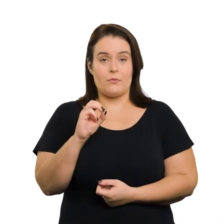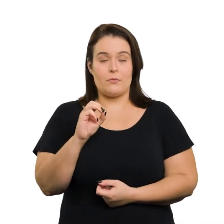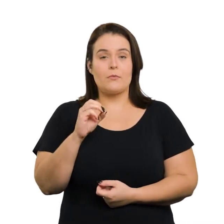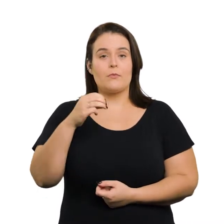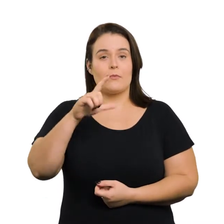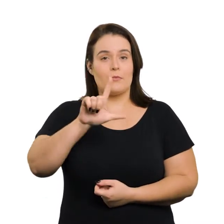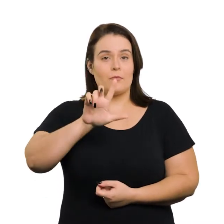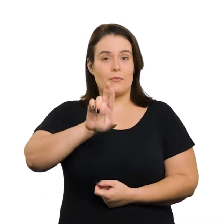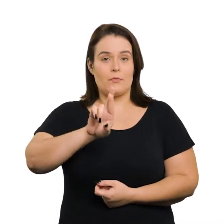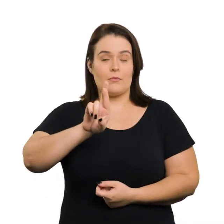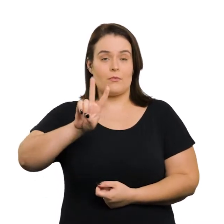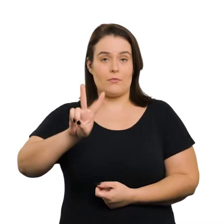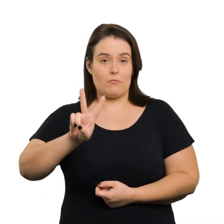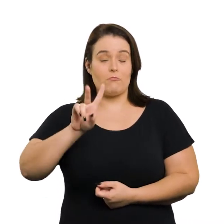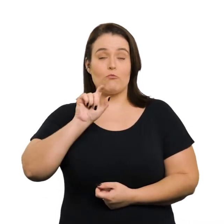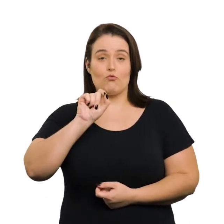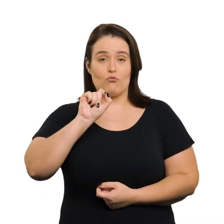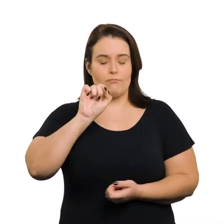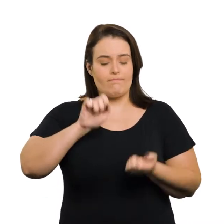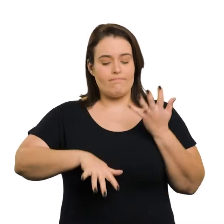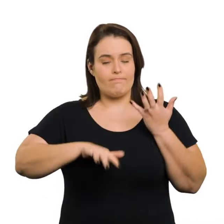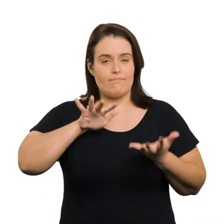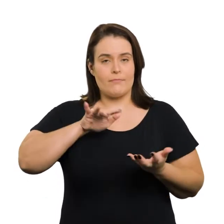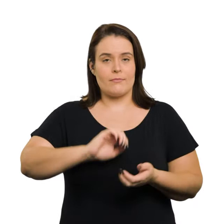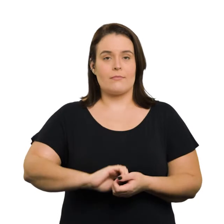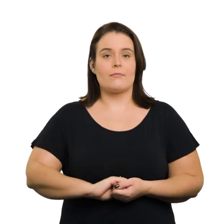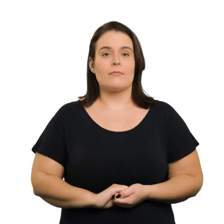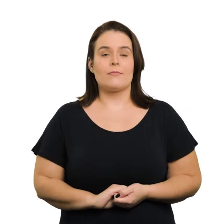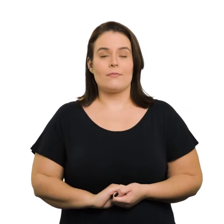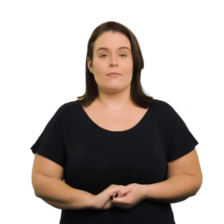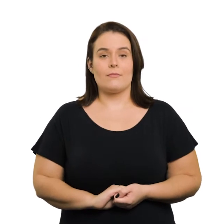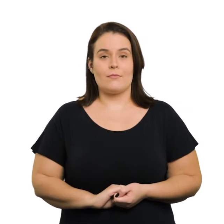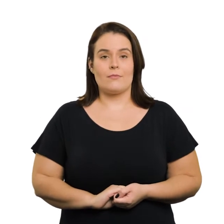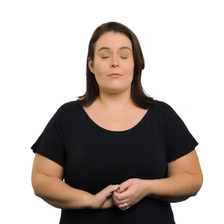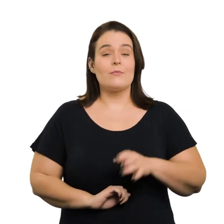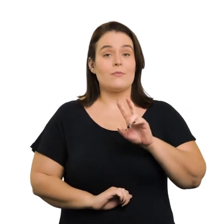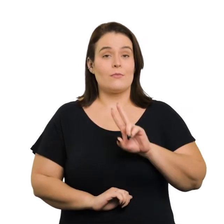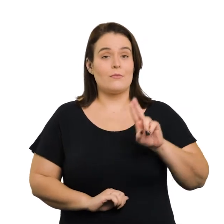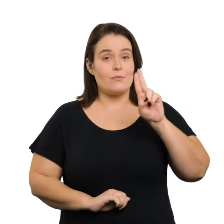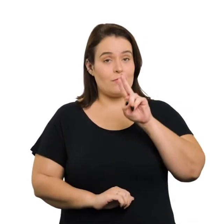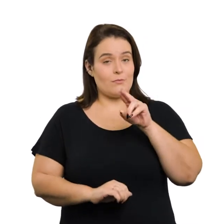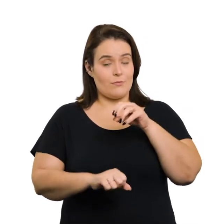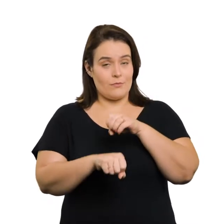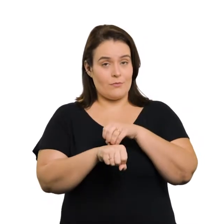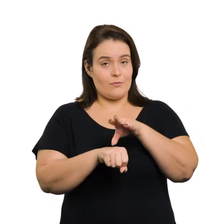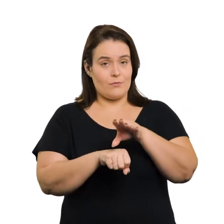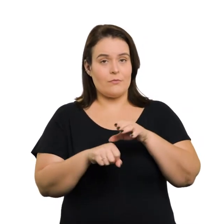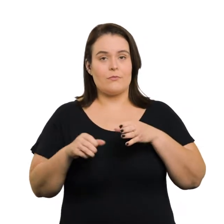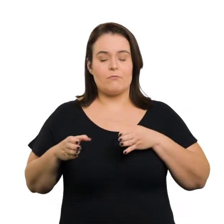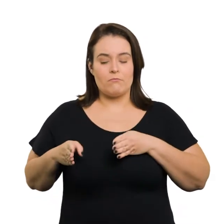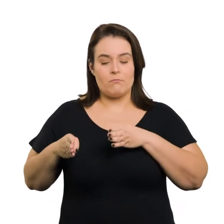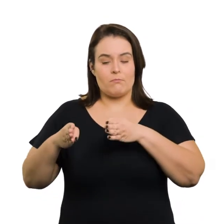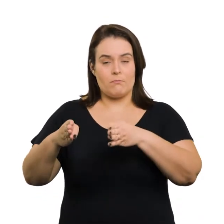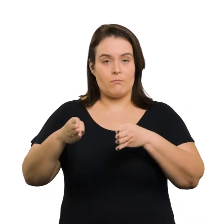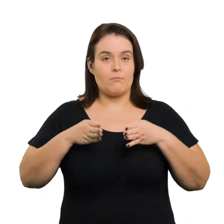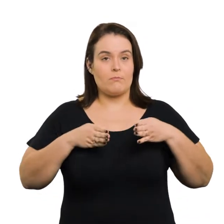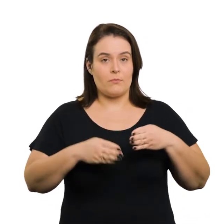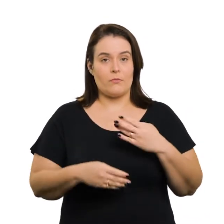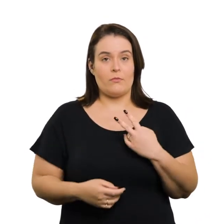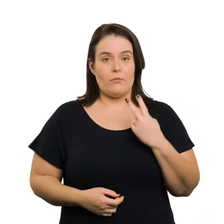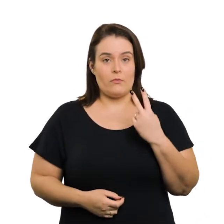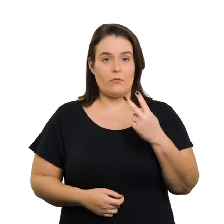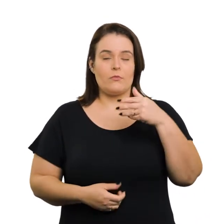30 pontos de contraste de LRV entre elas. Recomenda-se a aplicação de mais duas